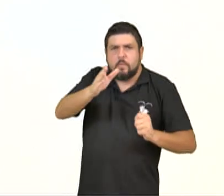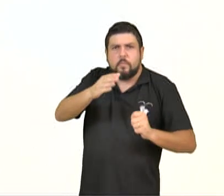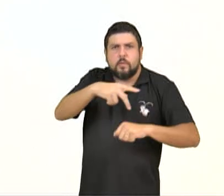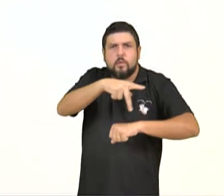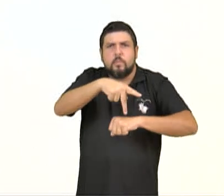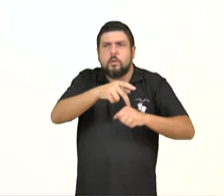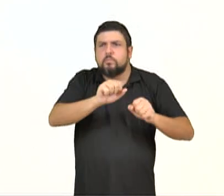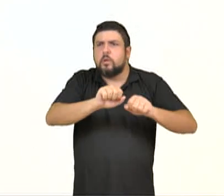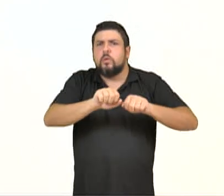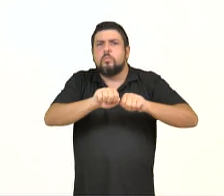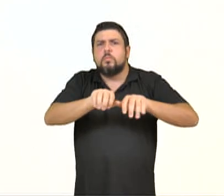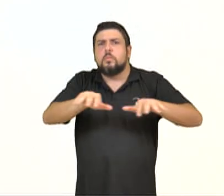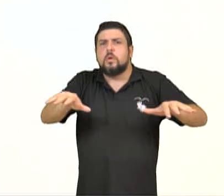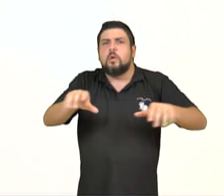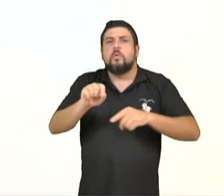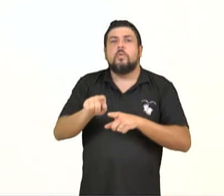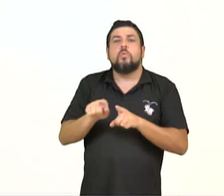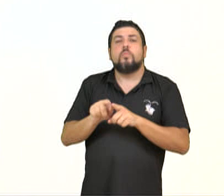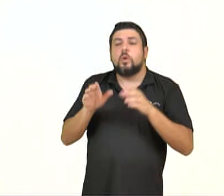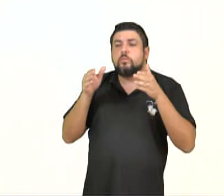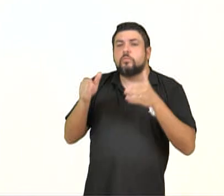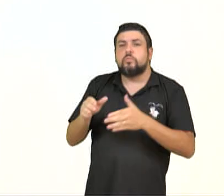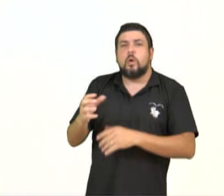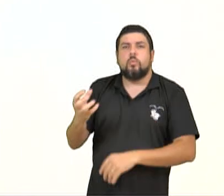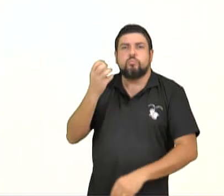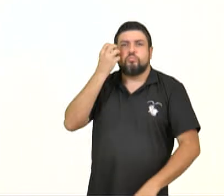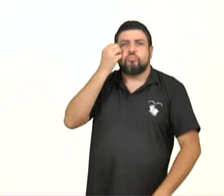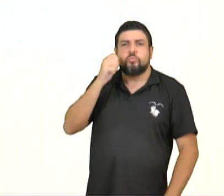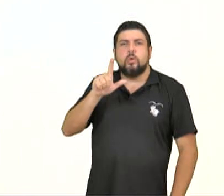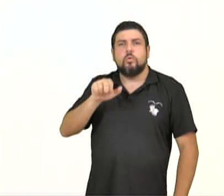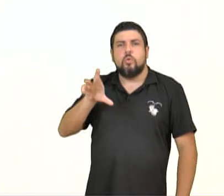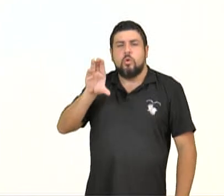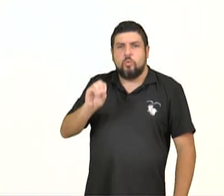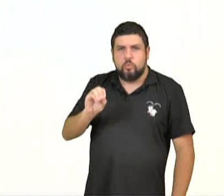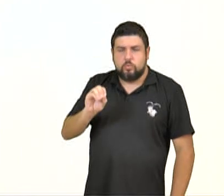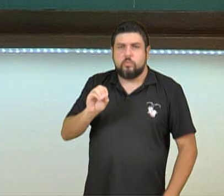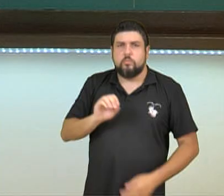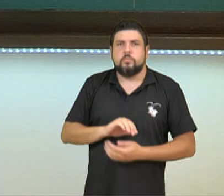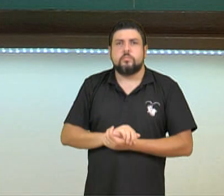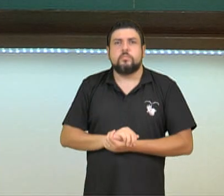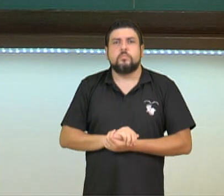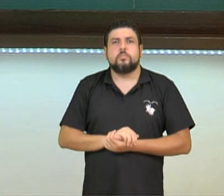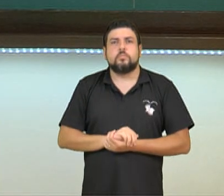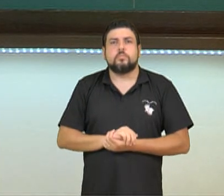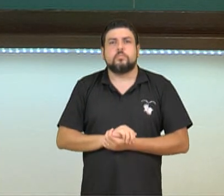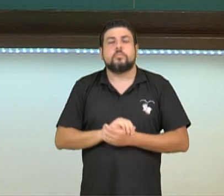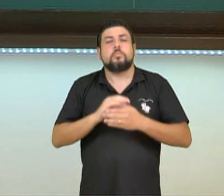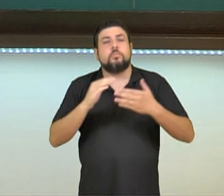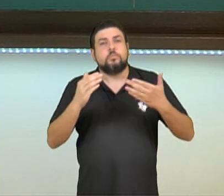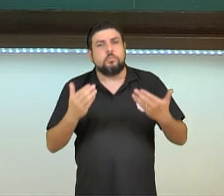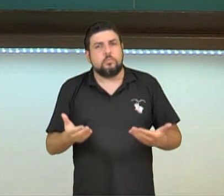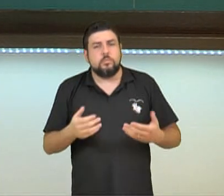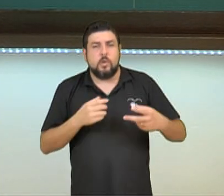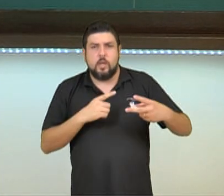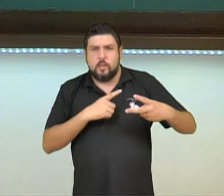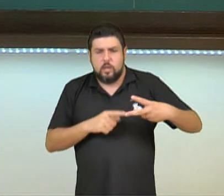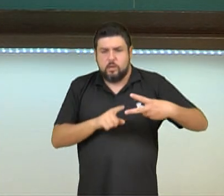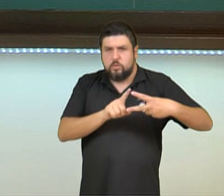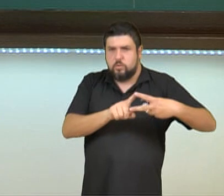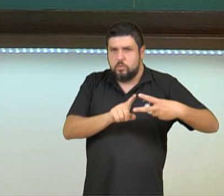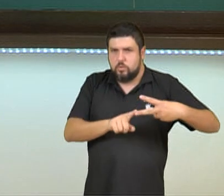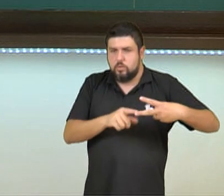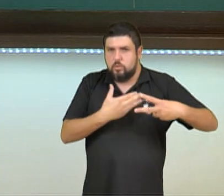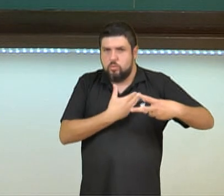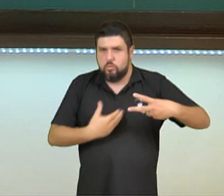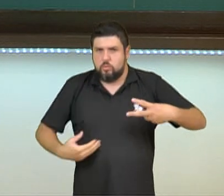lucros, que é, de fato, a movimentação dos capitais produtivos ou especulativos. Apresente duas medidas do